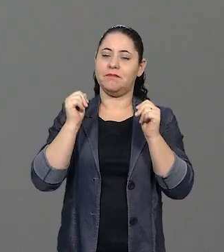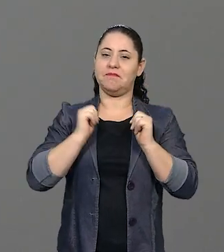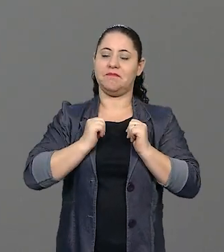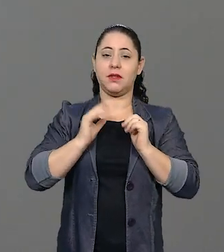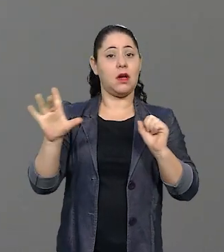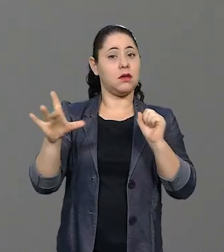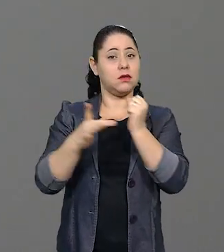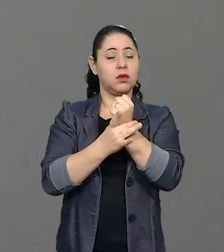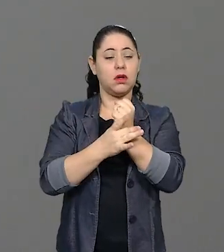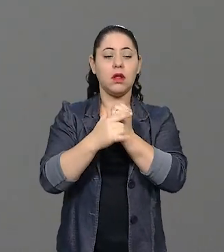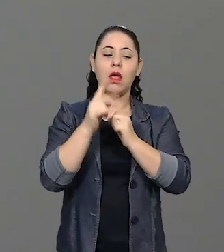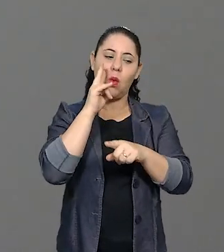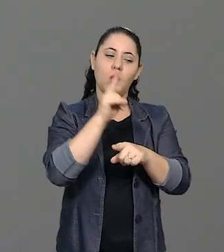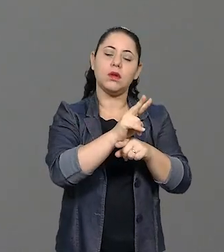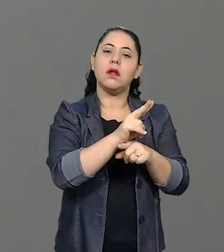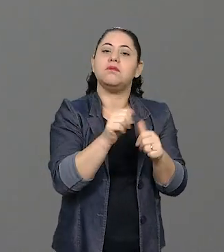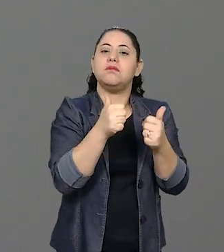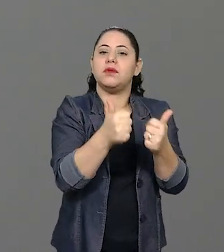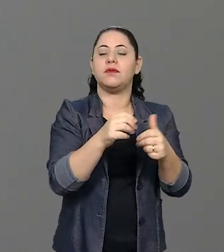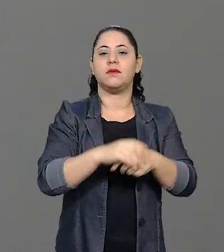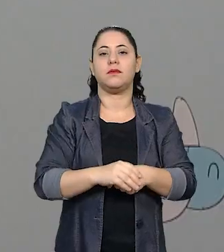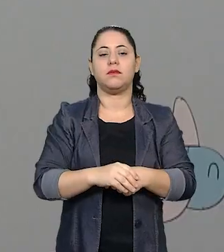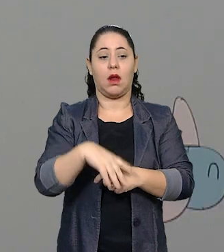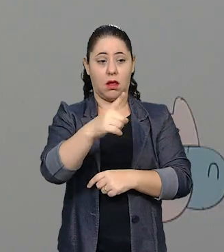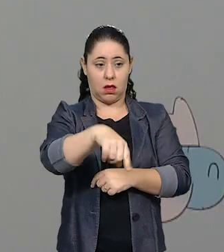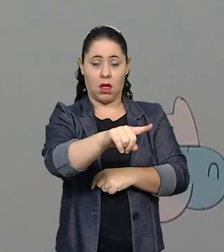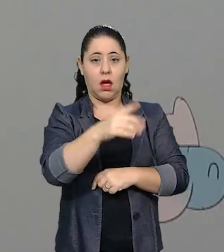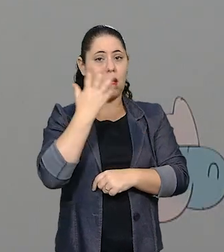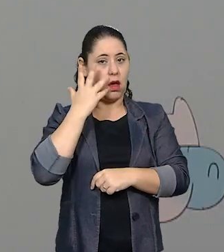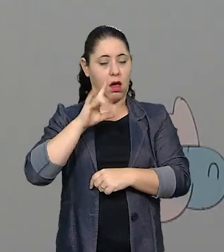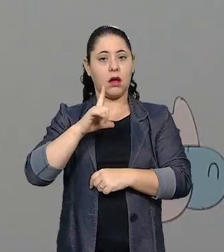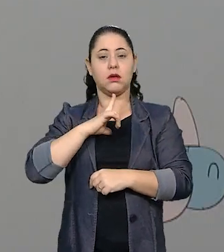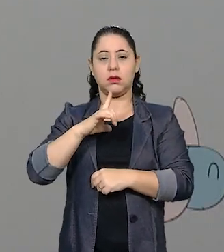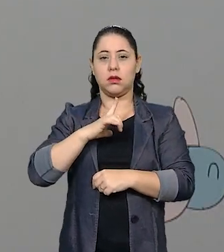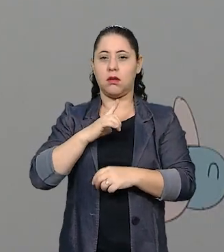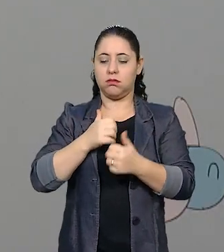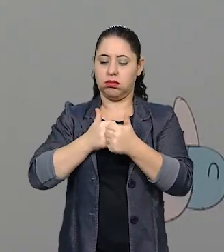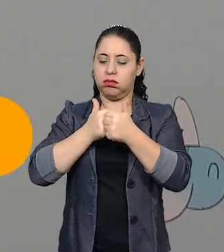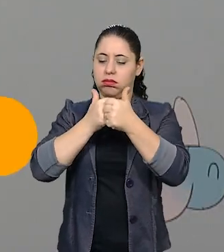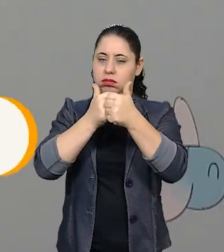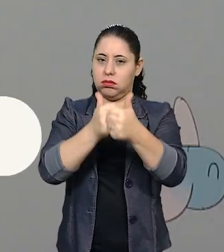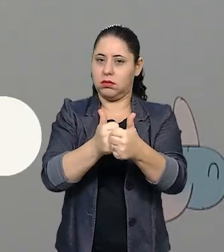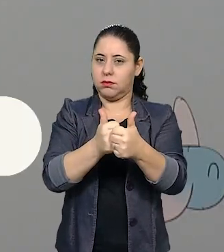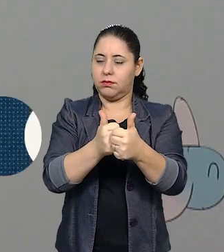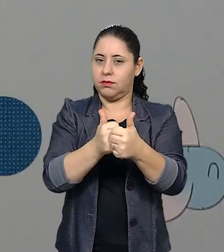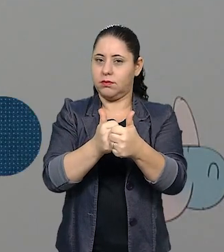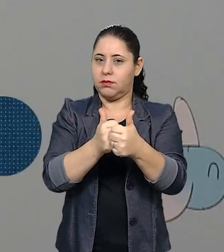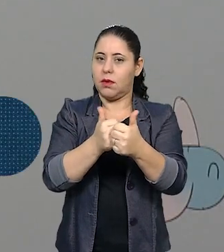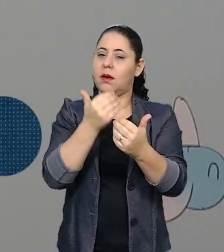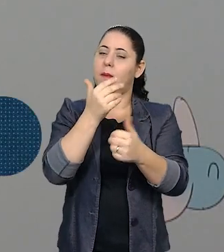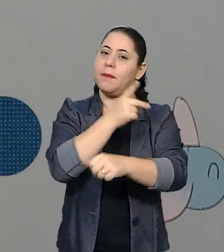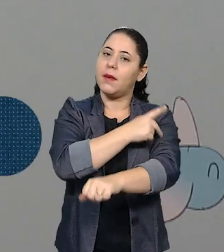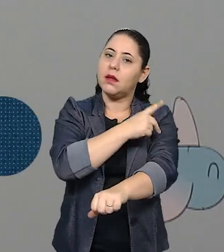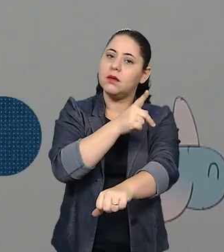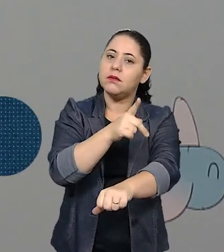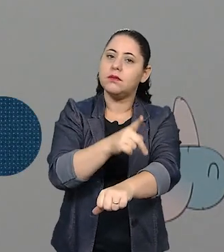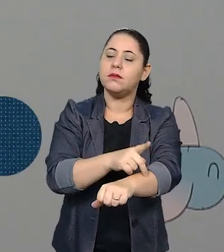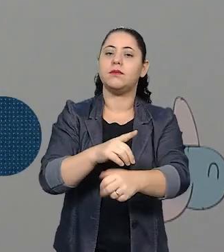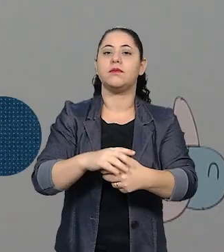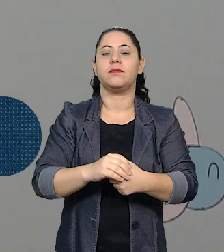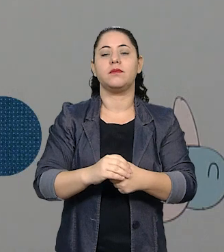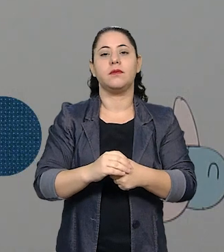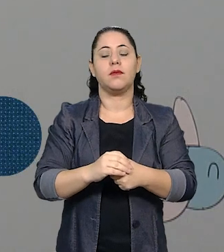Então, para a gente é um serviço bem completo, integrado e que realmente nos dá essa tranquilidade e essa segurança de que ele está sendo muito bem